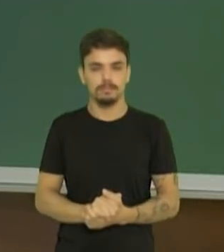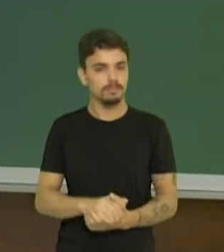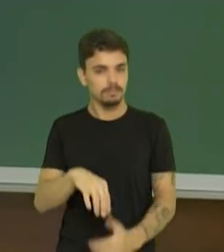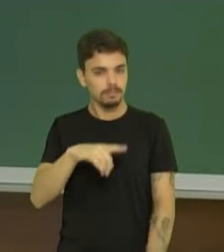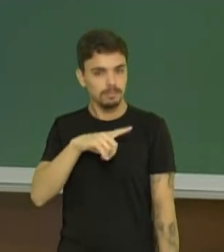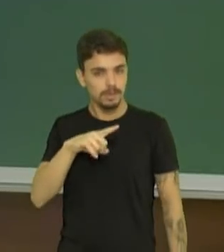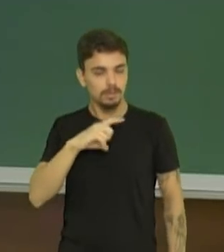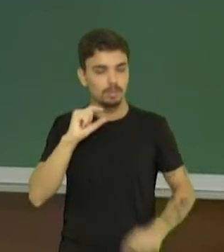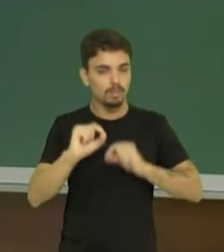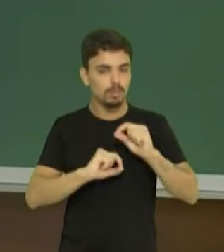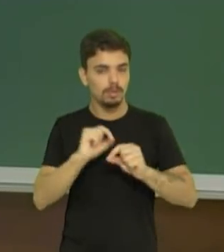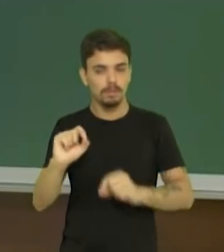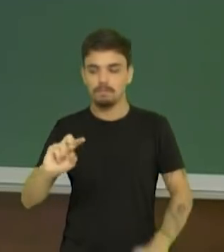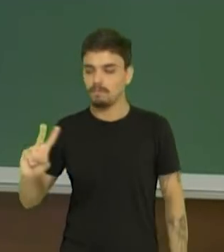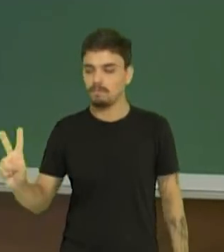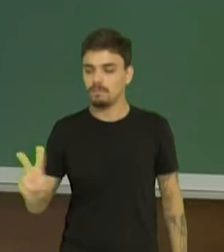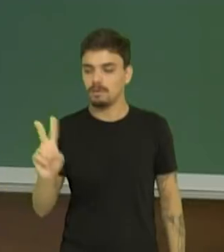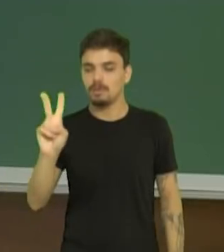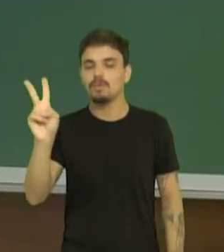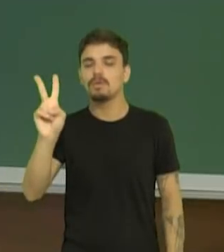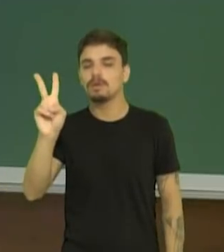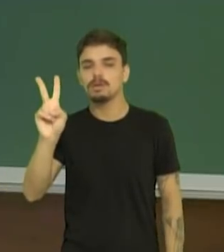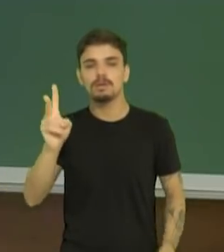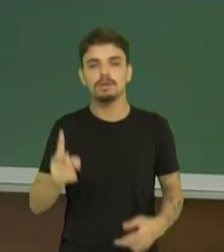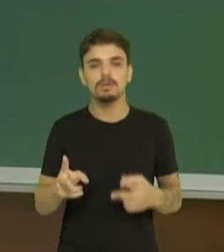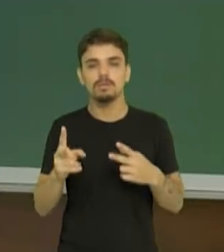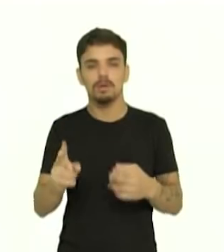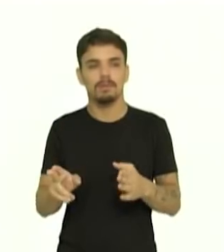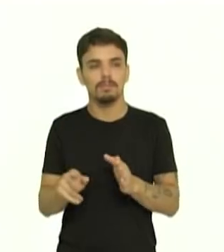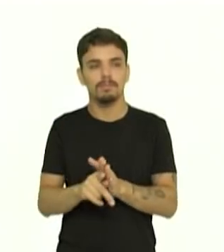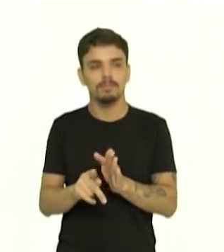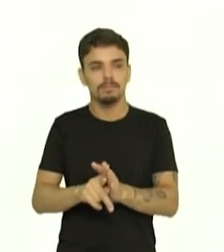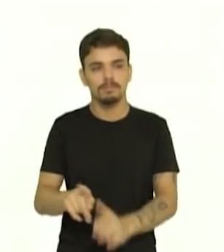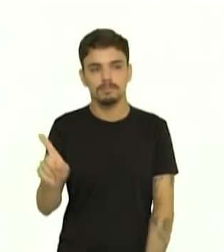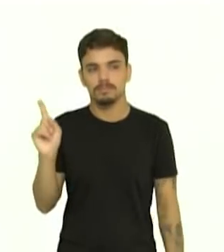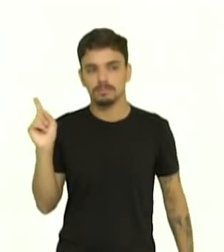tem o mesmo valor, é uma escrita diferente do valor